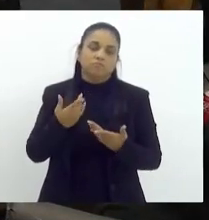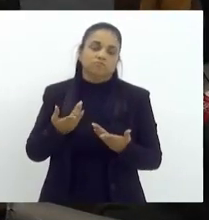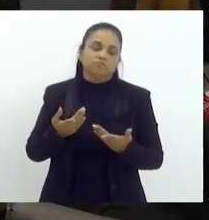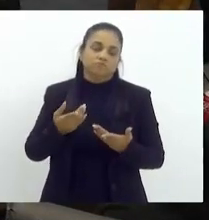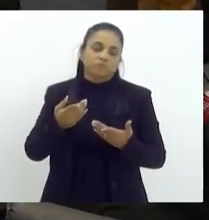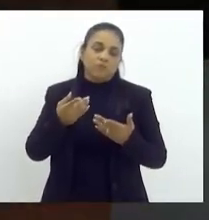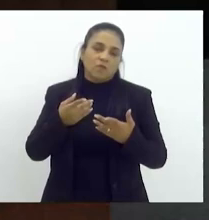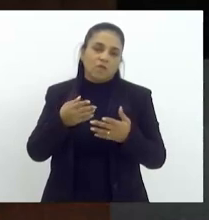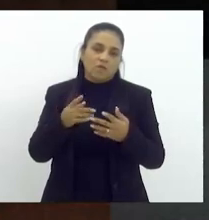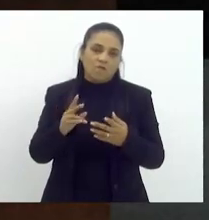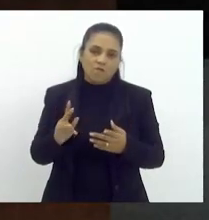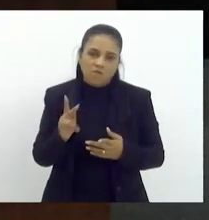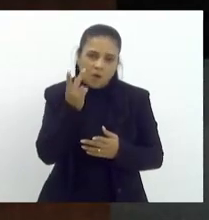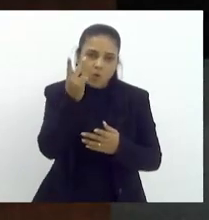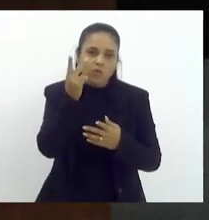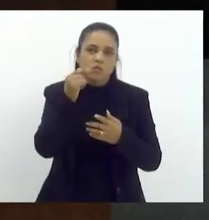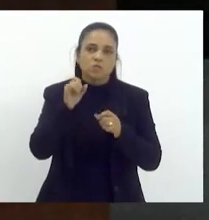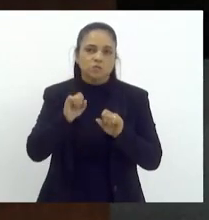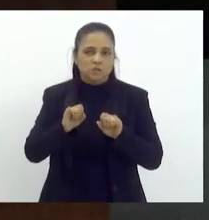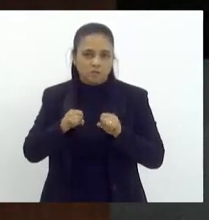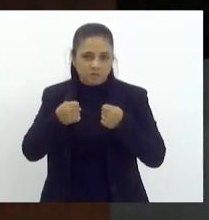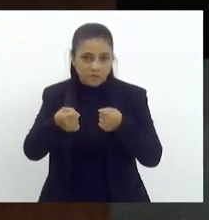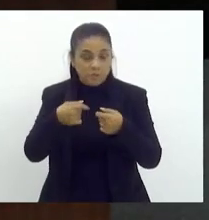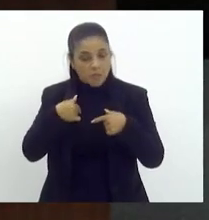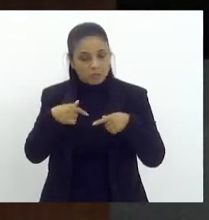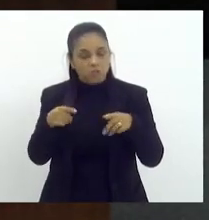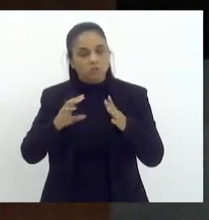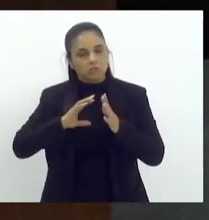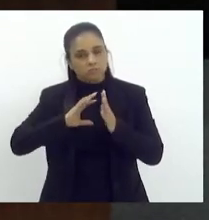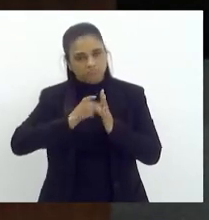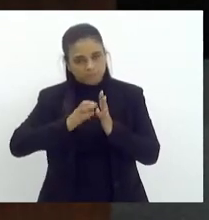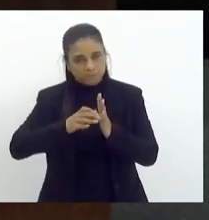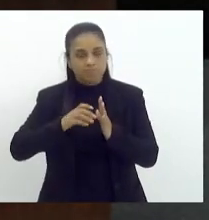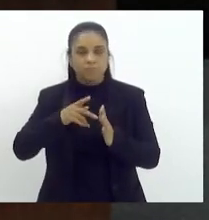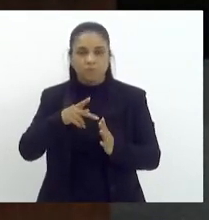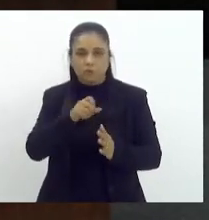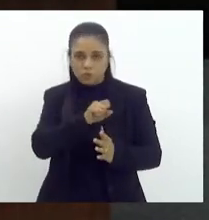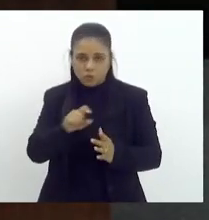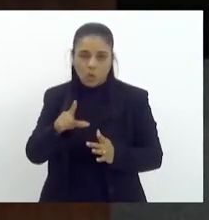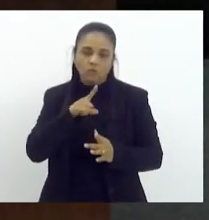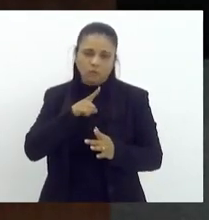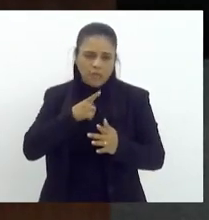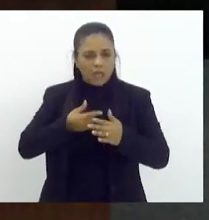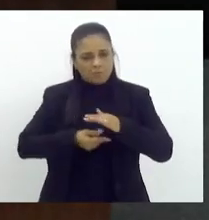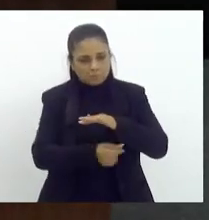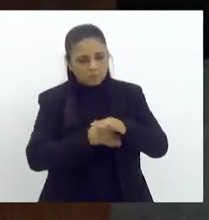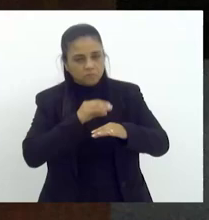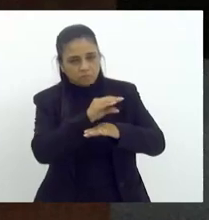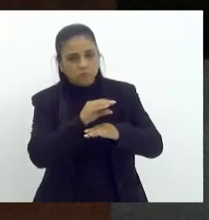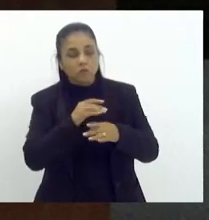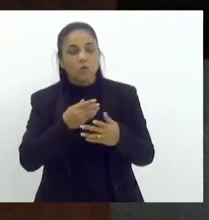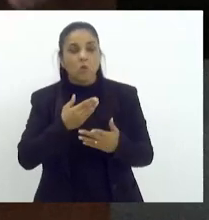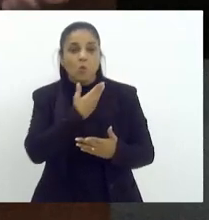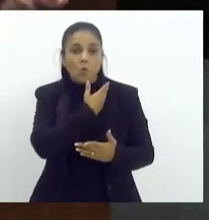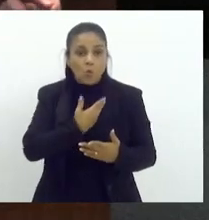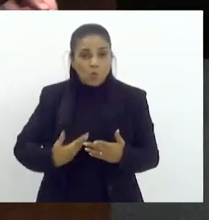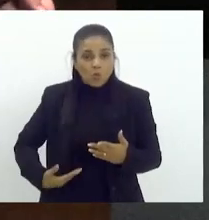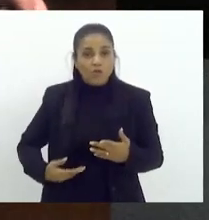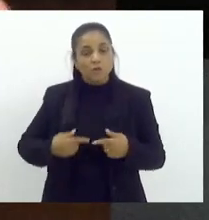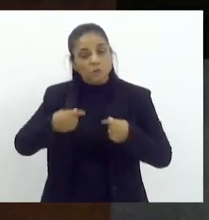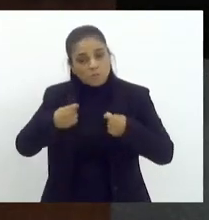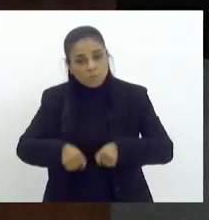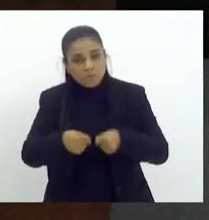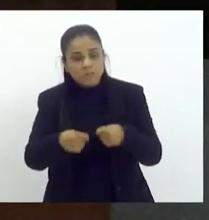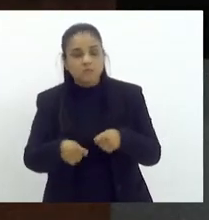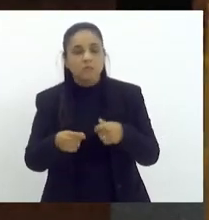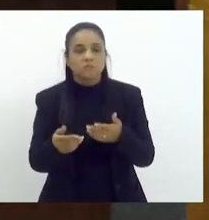mantecedeu mas reforçar que eu defendo que a gente tem um programa de transferência de renda permanente porque o governador tem que renegociar o regime